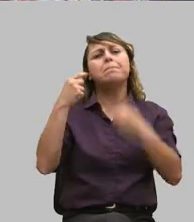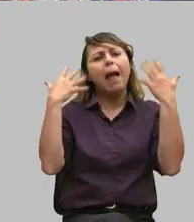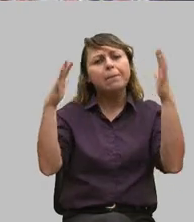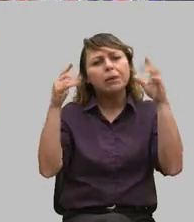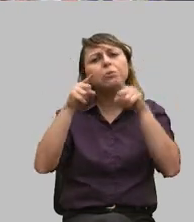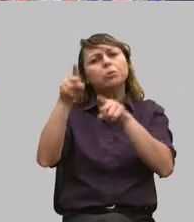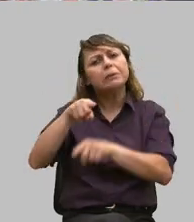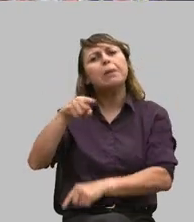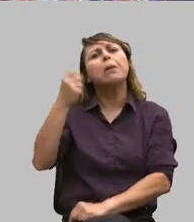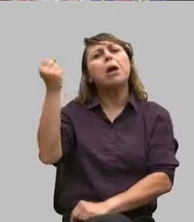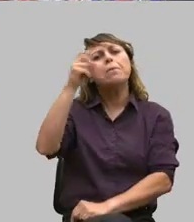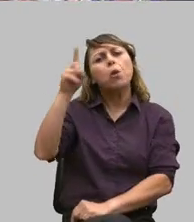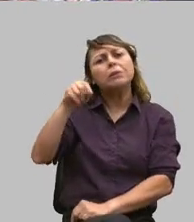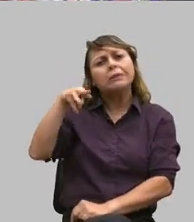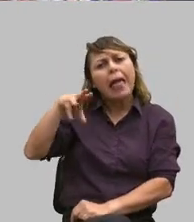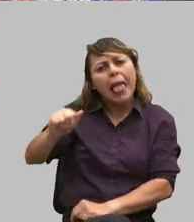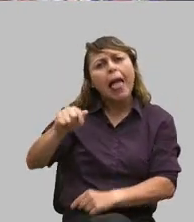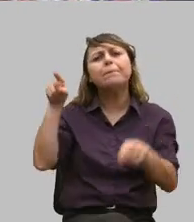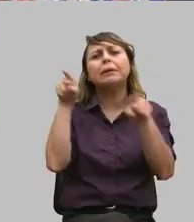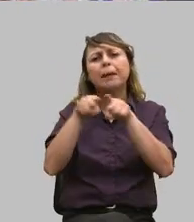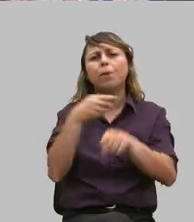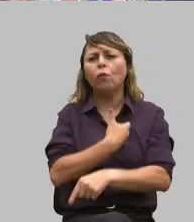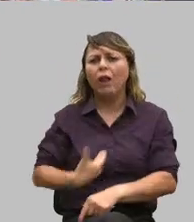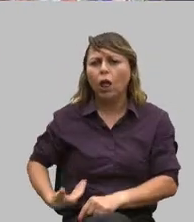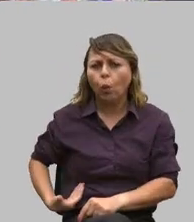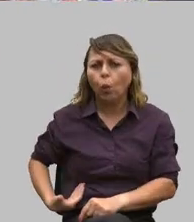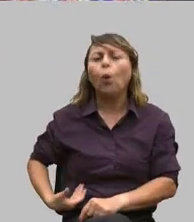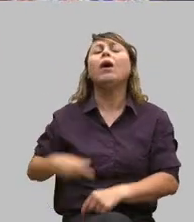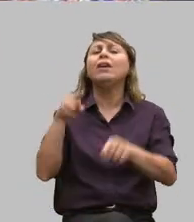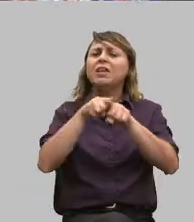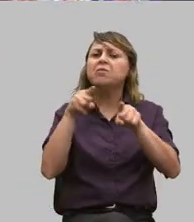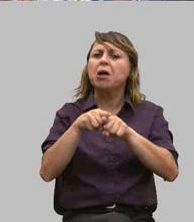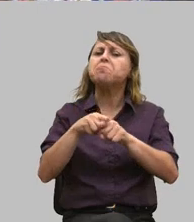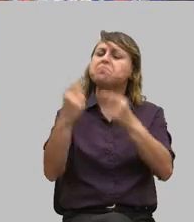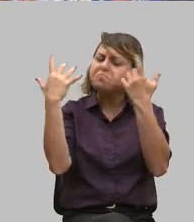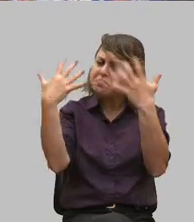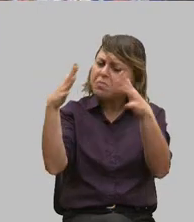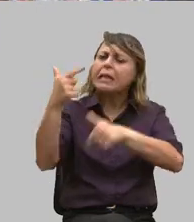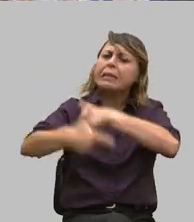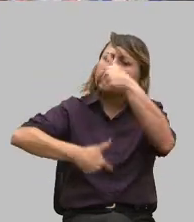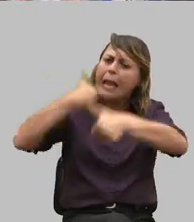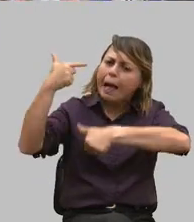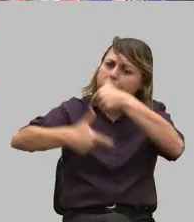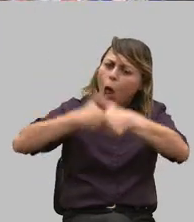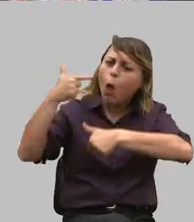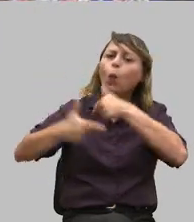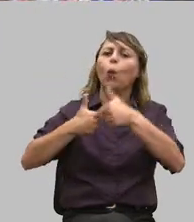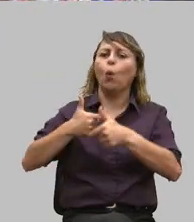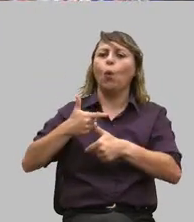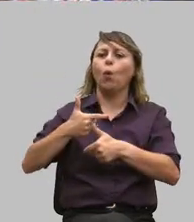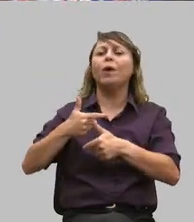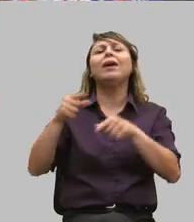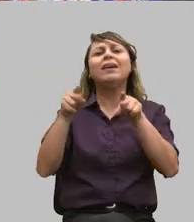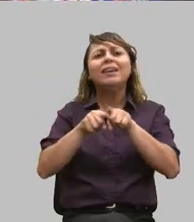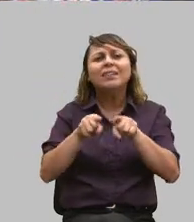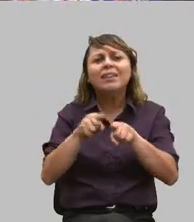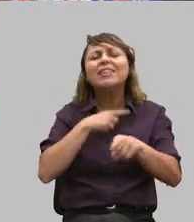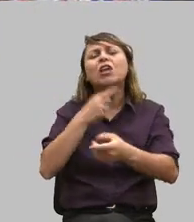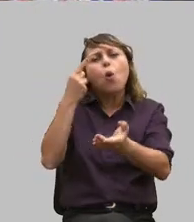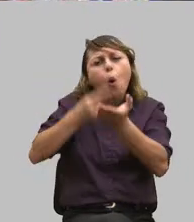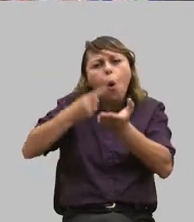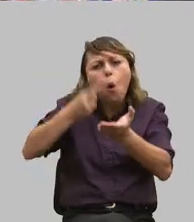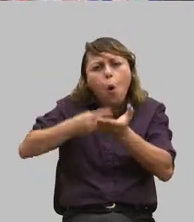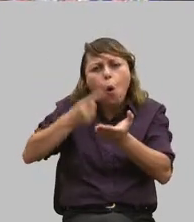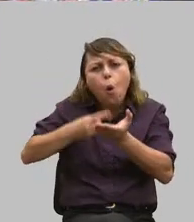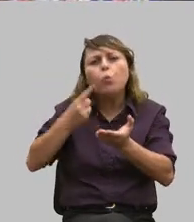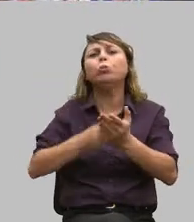ele tem que é um secretariado que eu falo que eu tiro chapéu trabalhadores que realmente eles têm compromisso